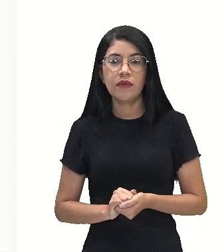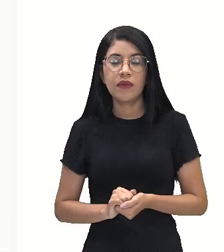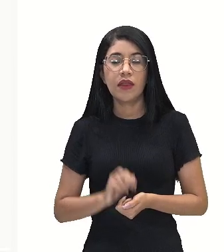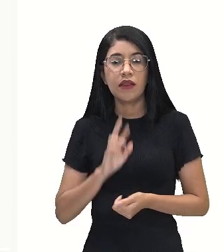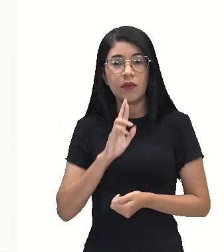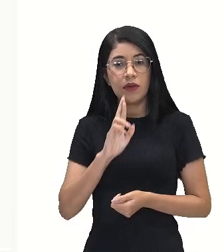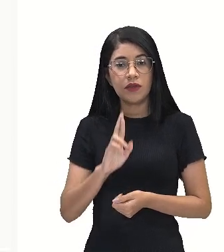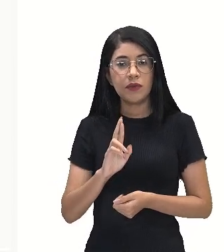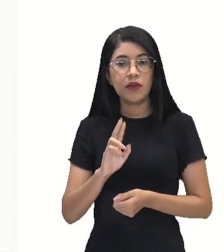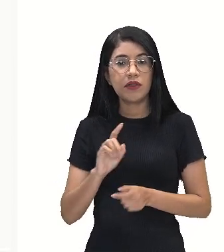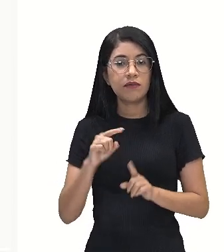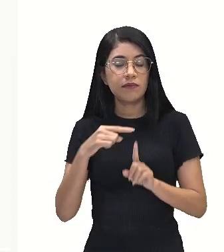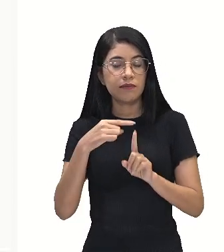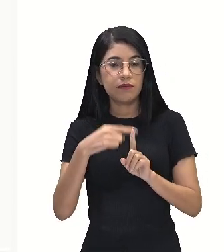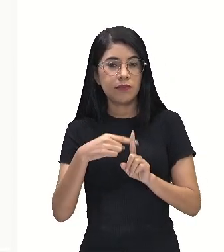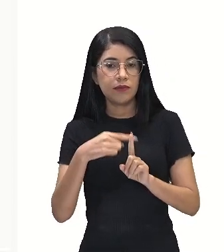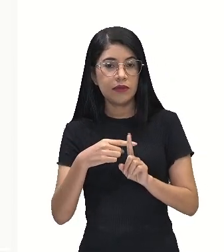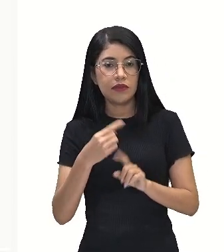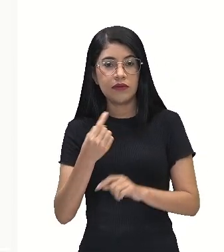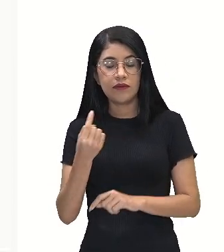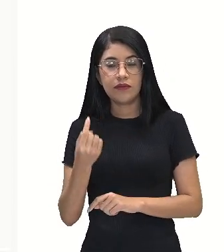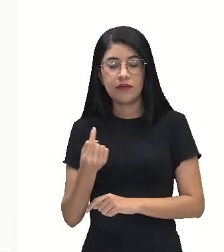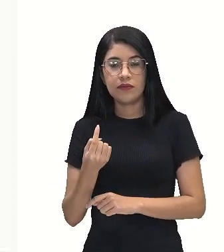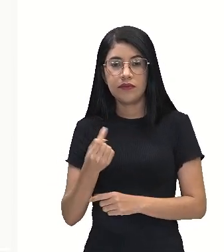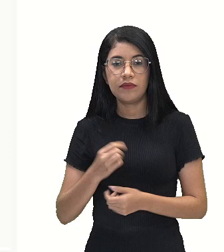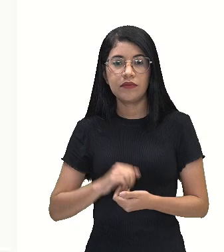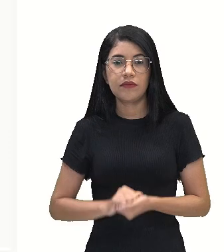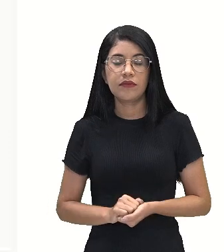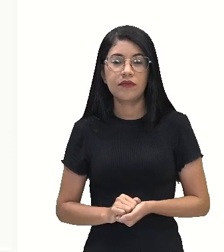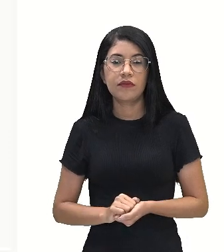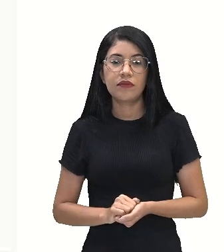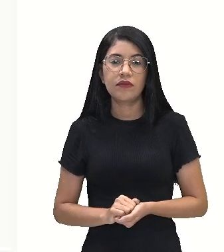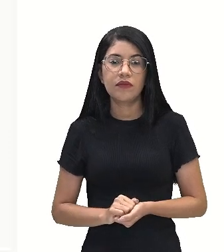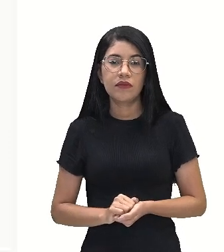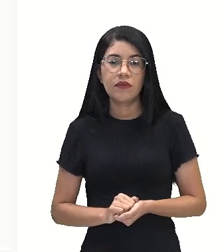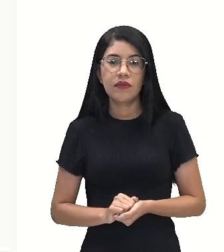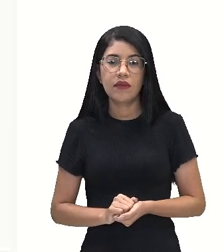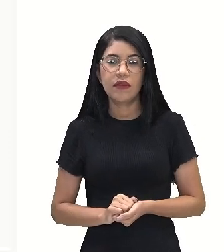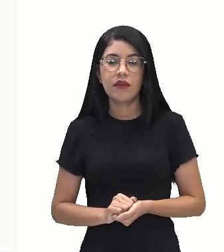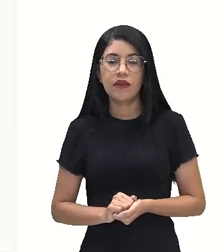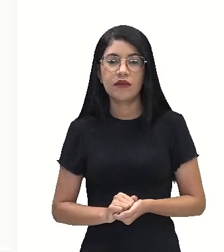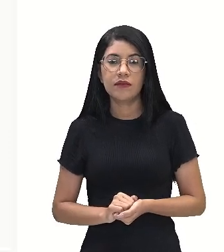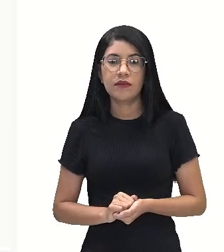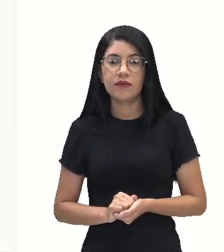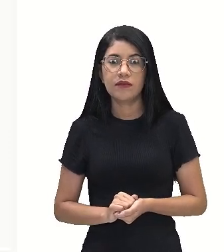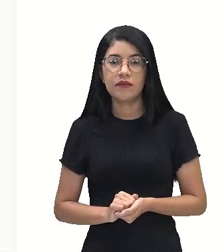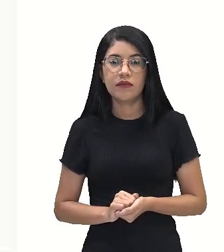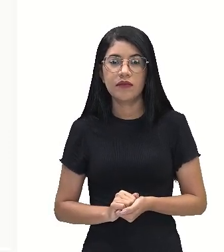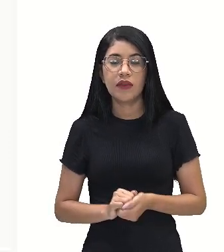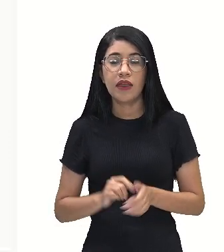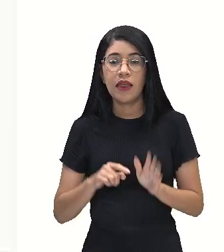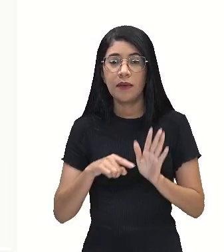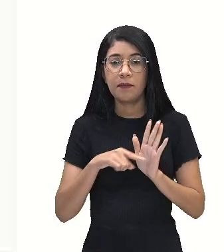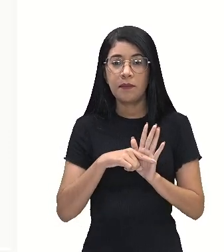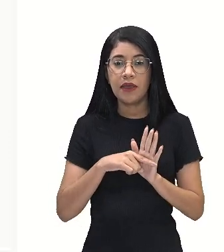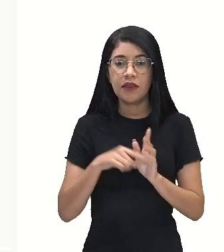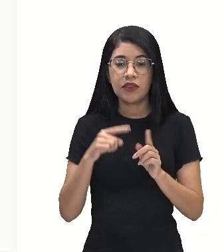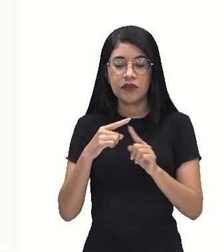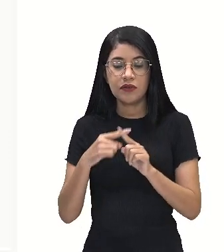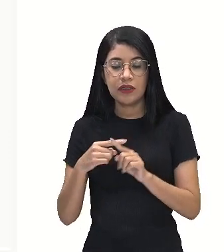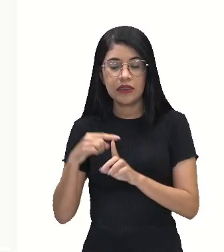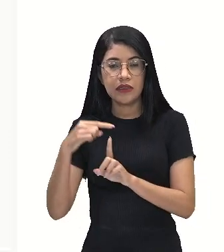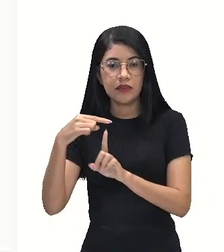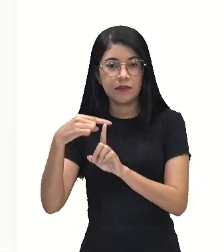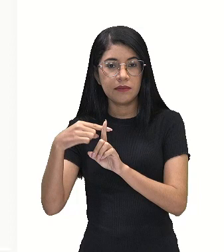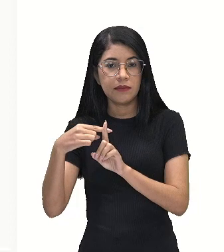positivo, 1. Aí nós vamos ter esse produto aqui, ó. Menos vezes mais, menos.